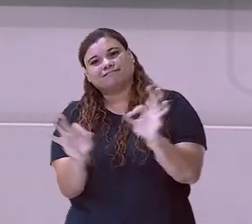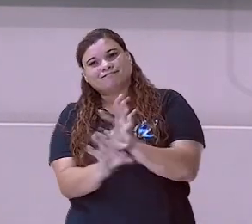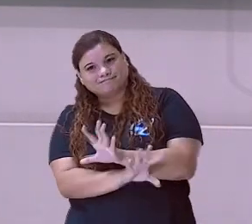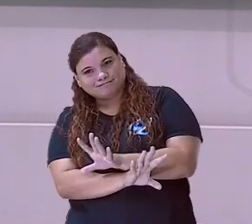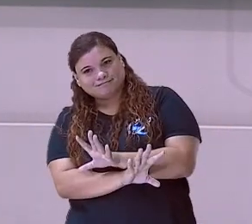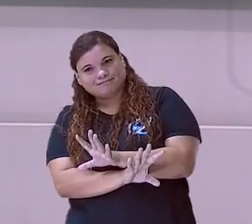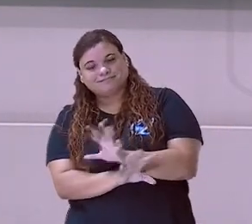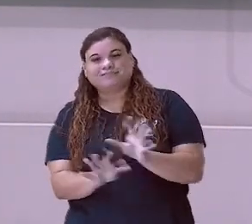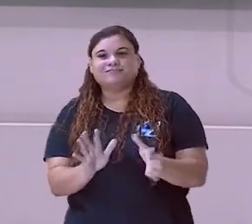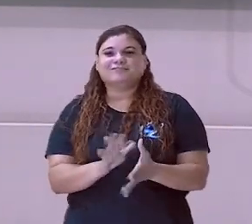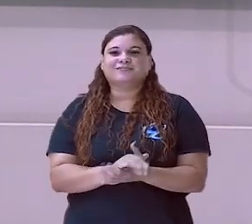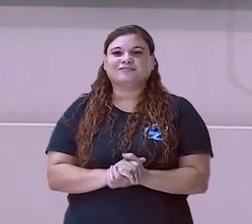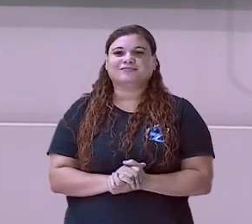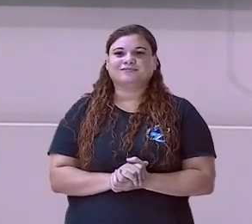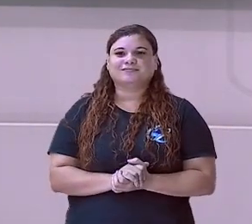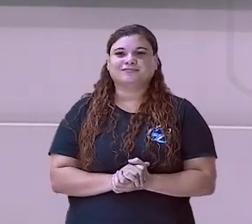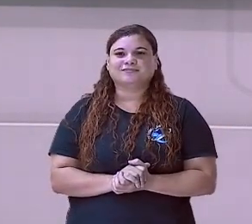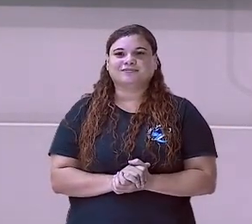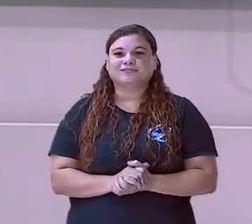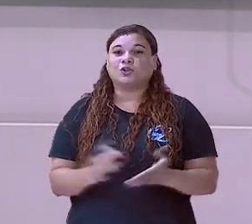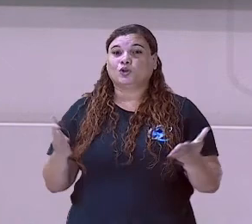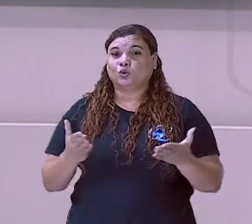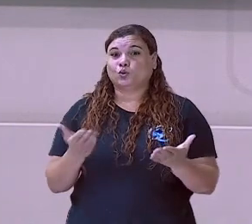nós falamos sobre